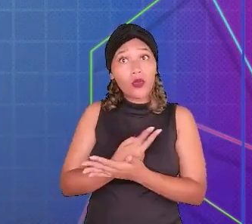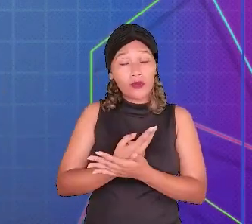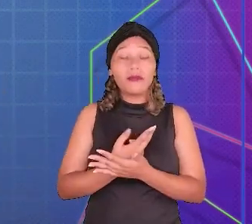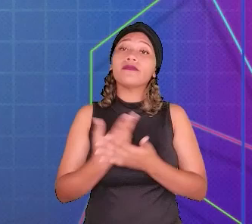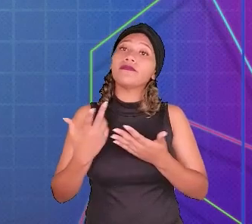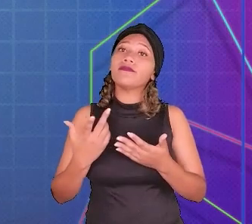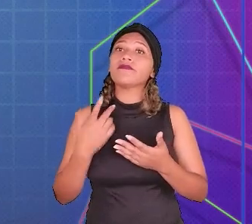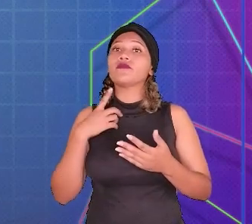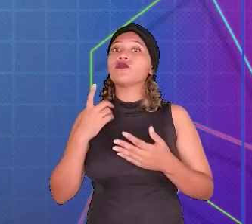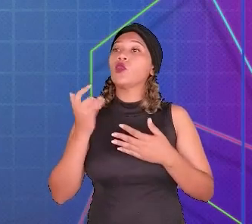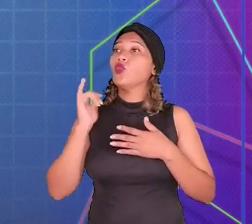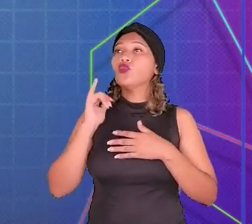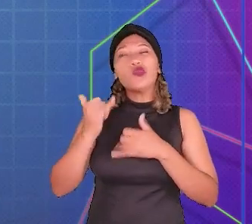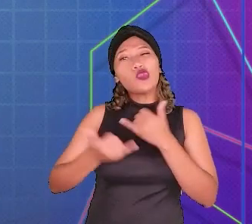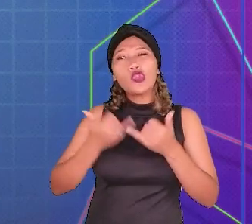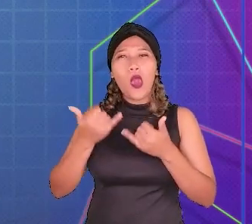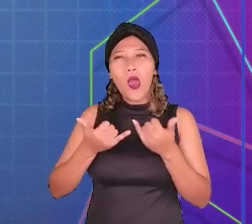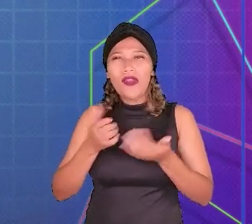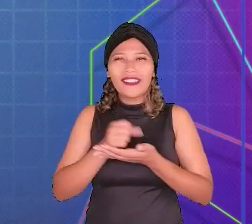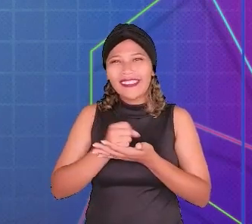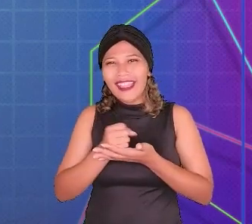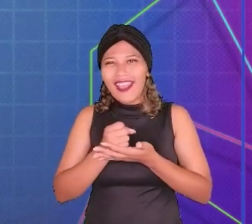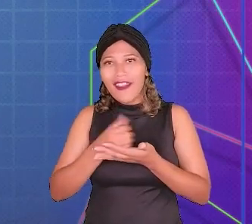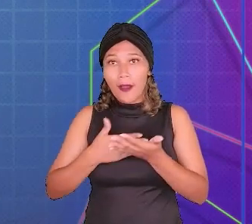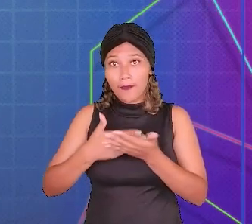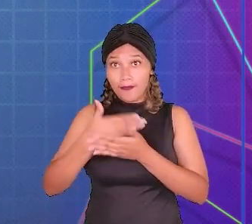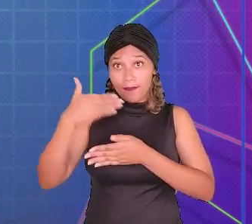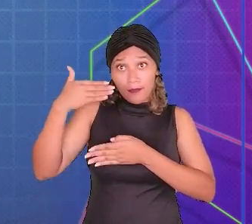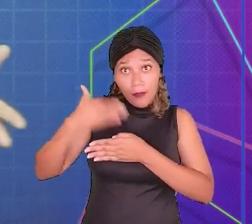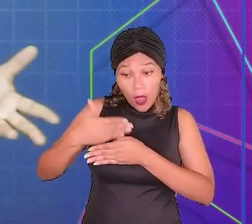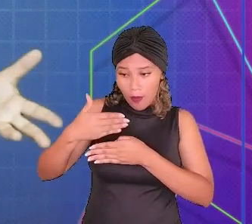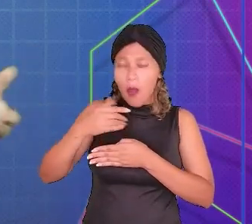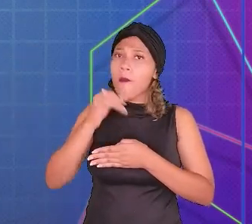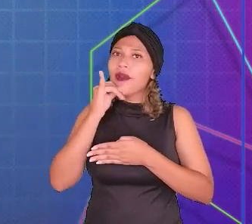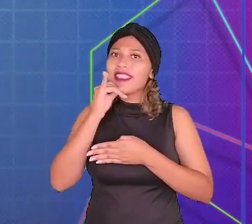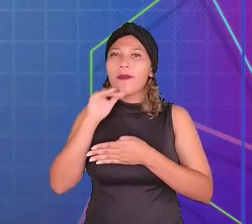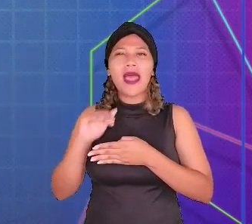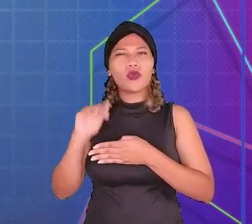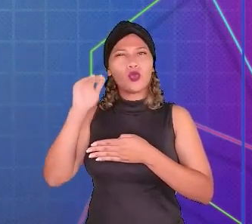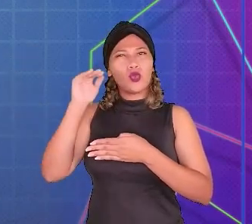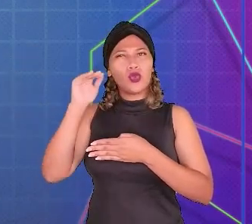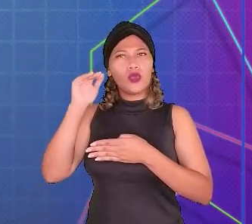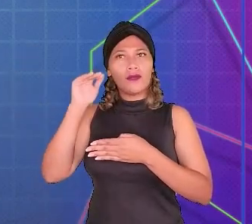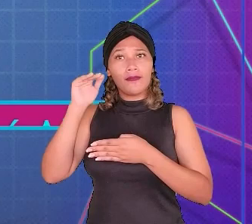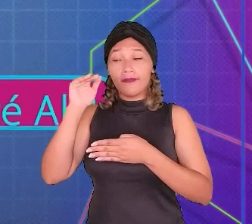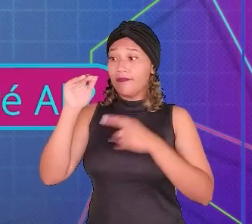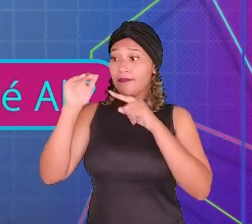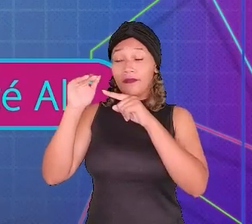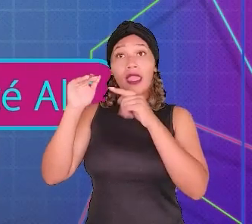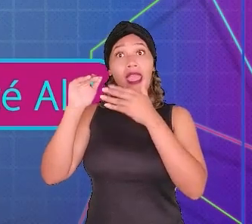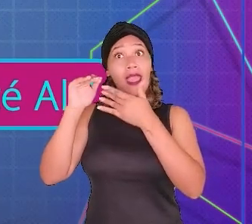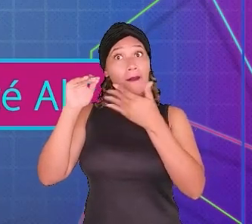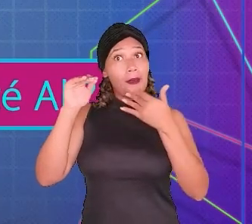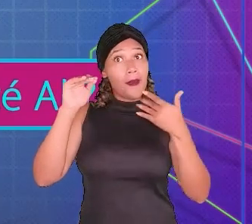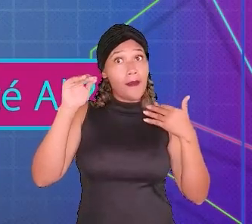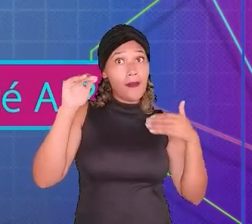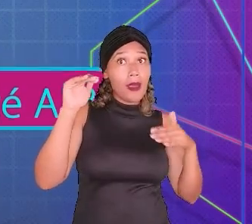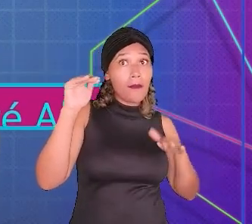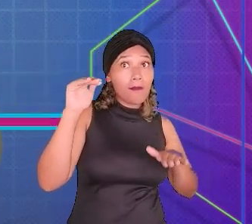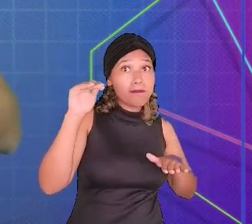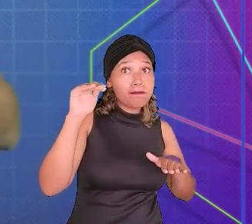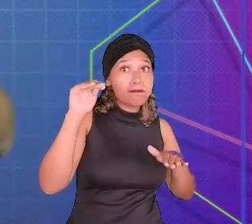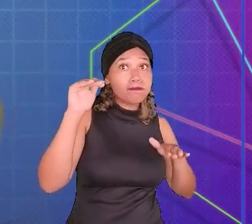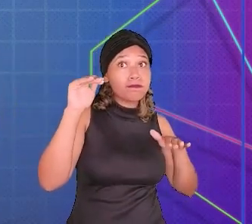começar. O seu jogo vai começar em um momento da vida do seu personagem, no início da vida adulta, por exemplo. História pregressa seria o que ele viveu para